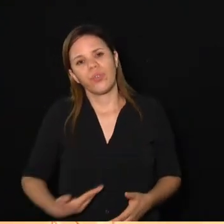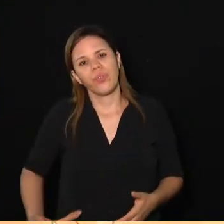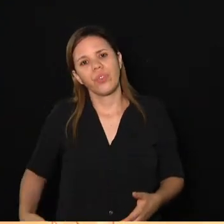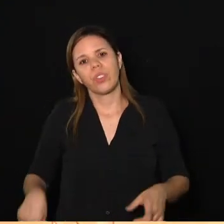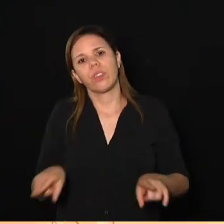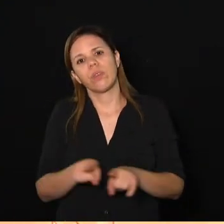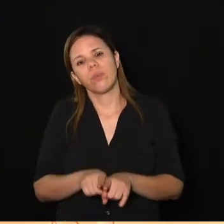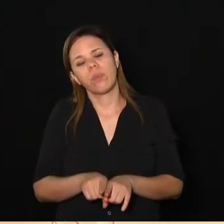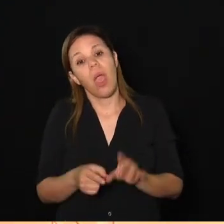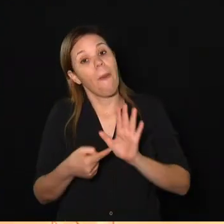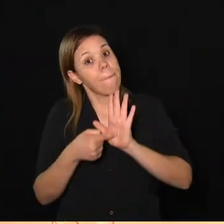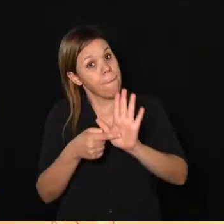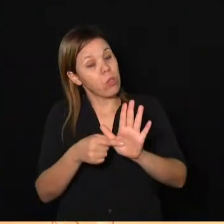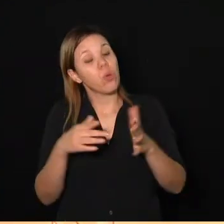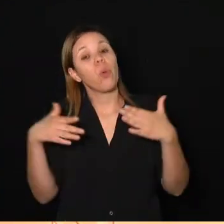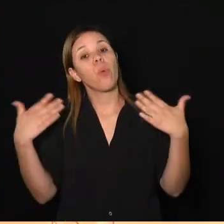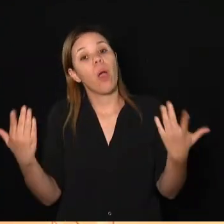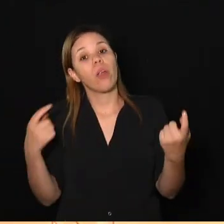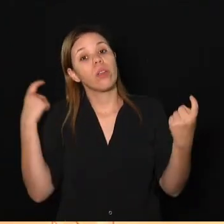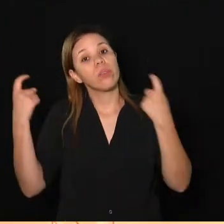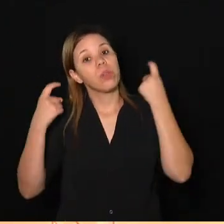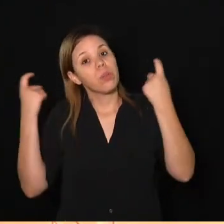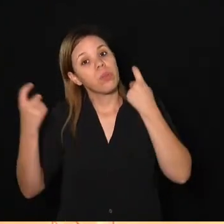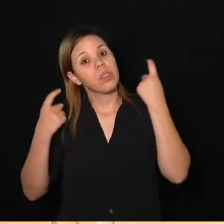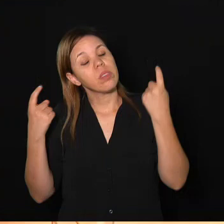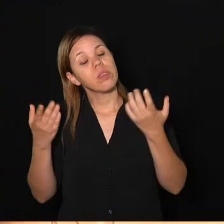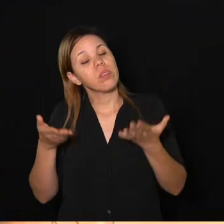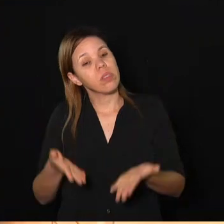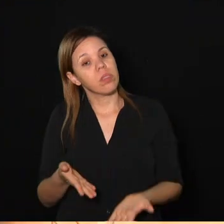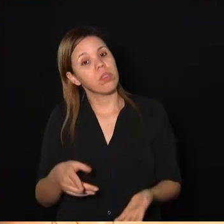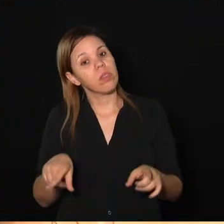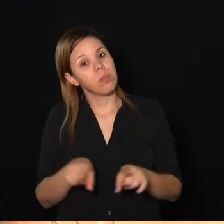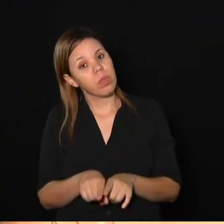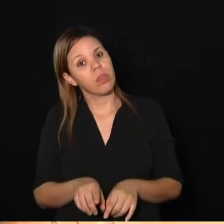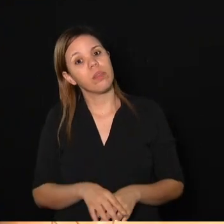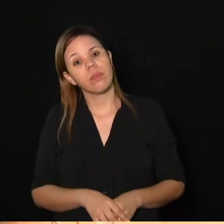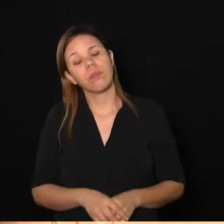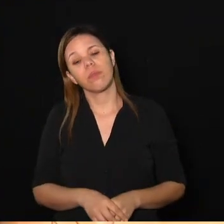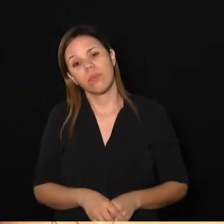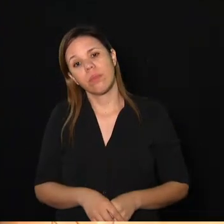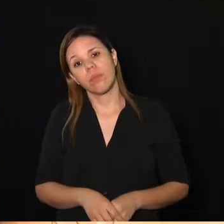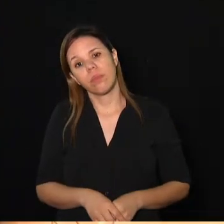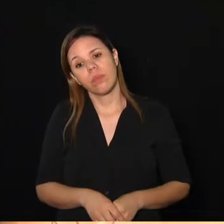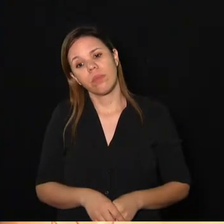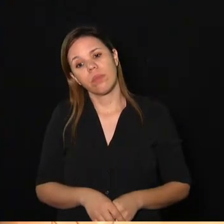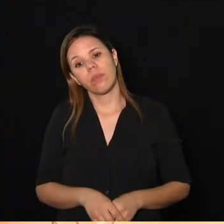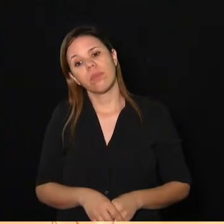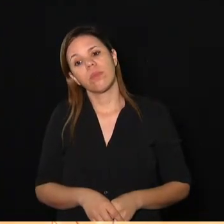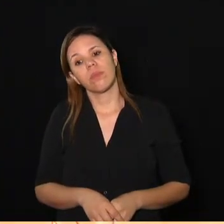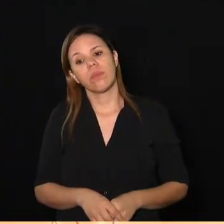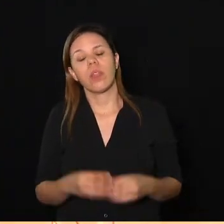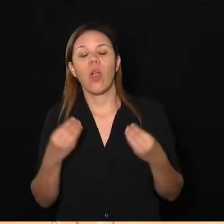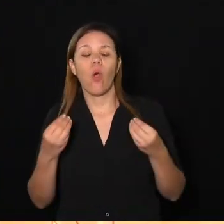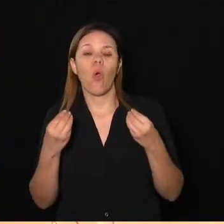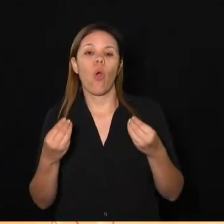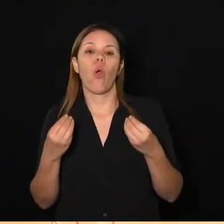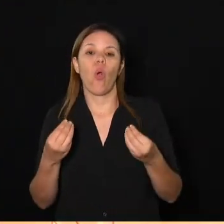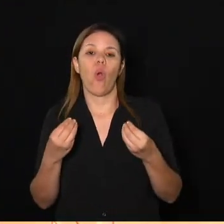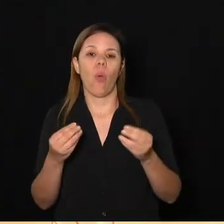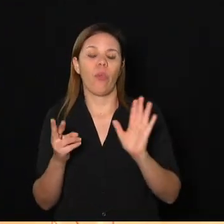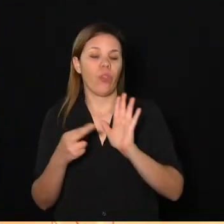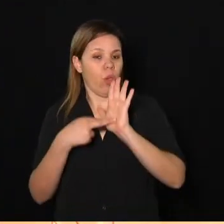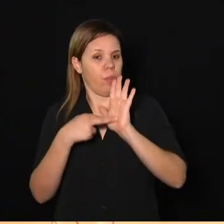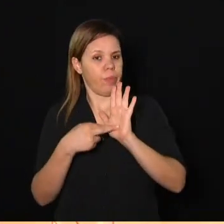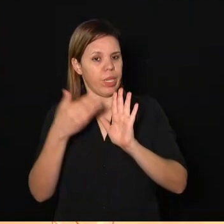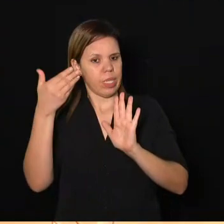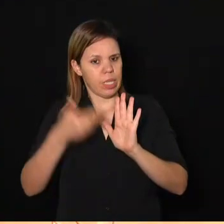qual seria a nossa preocupação e essa é minha preocupação aqui também como representante do legislativo a